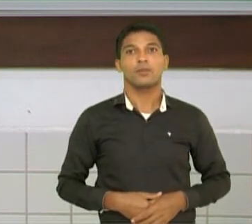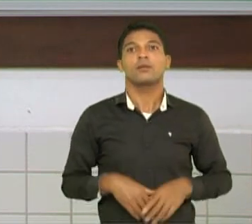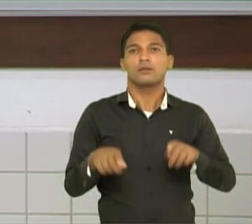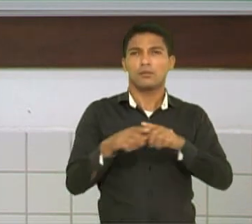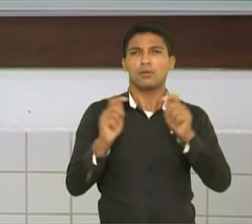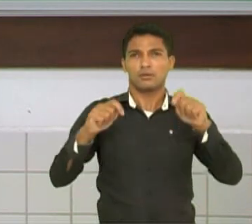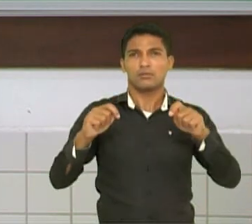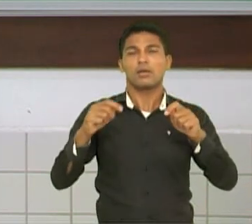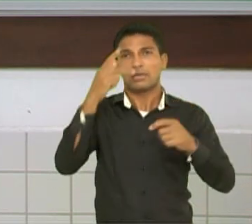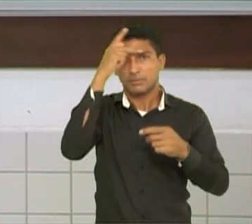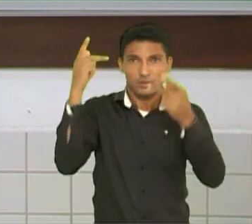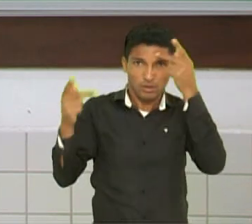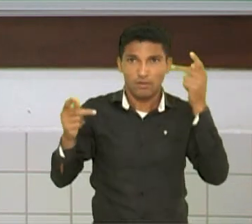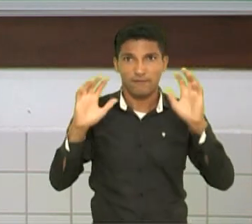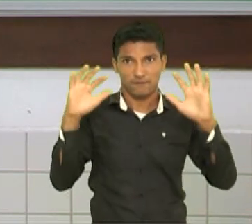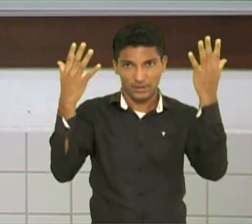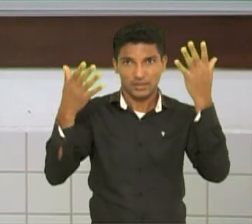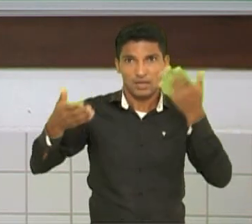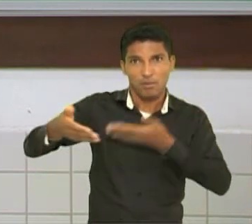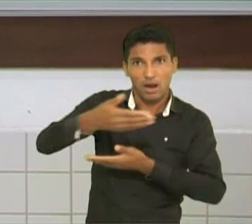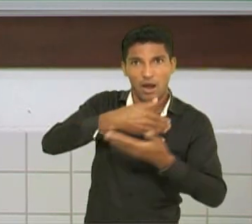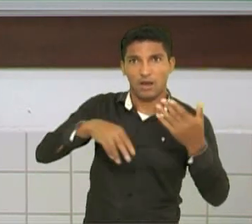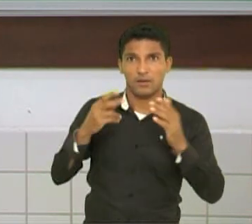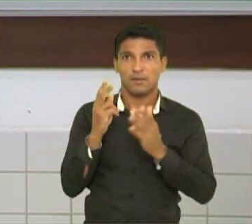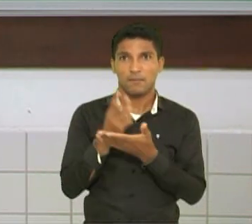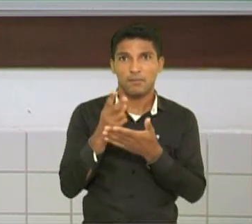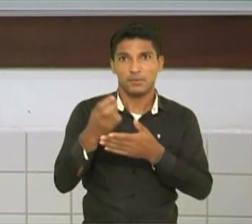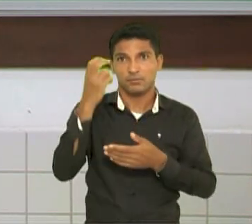entre as pessoas que comungam da mesma